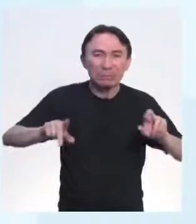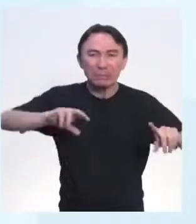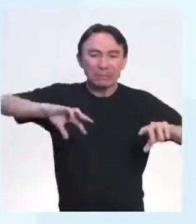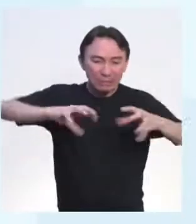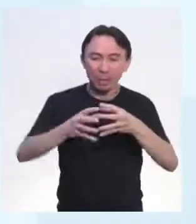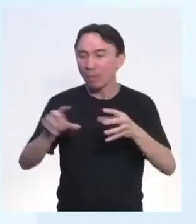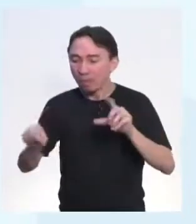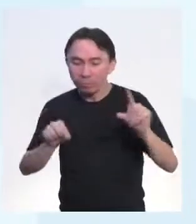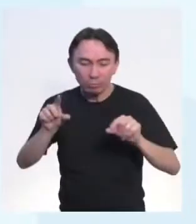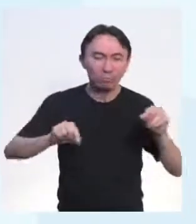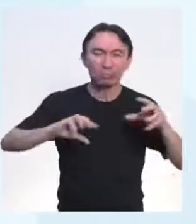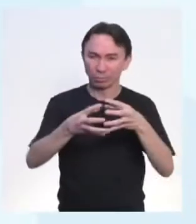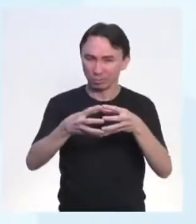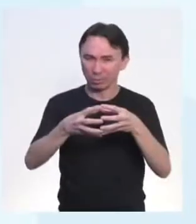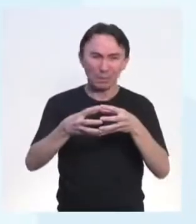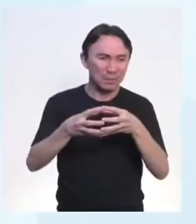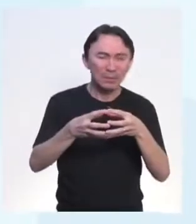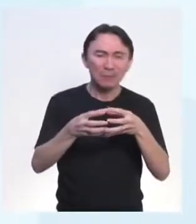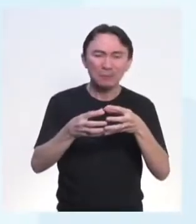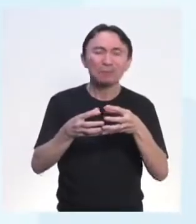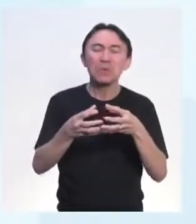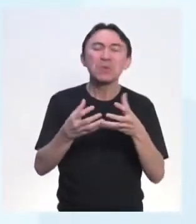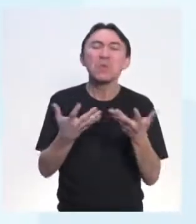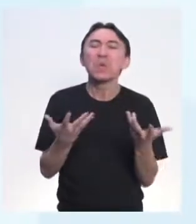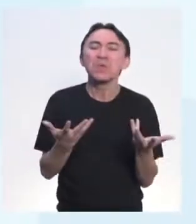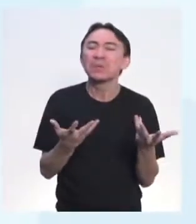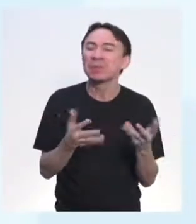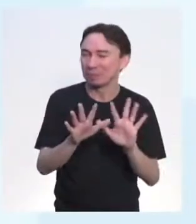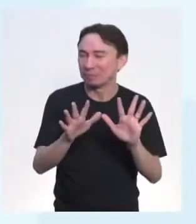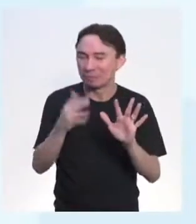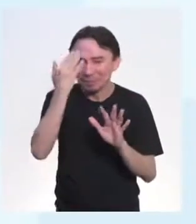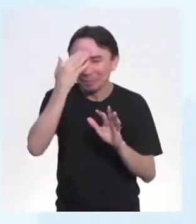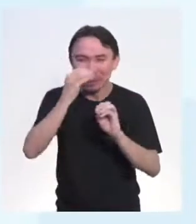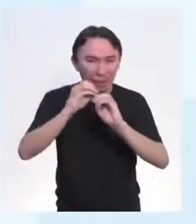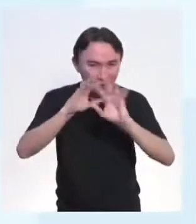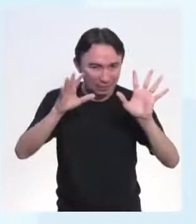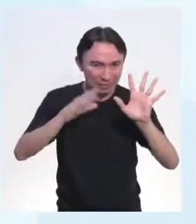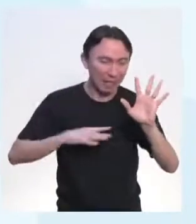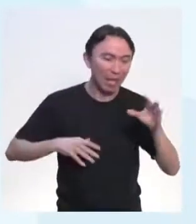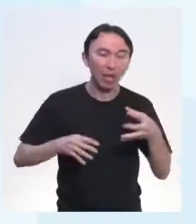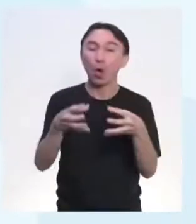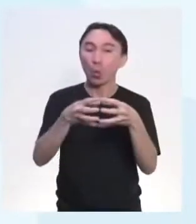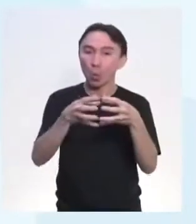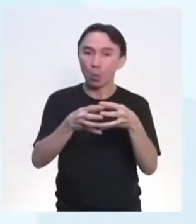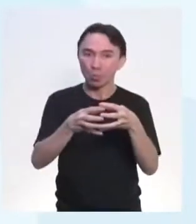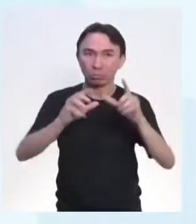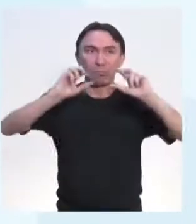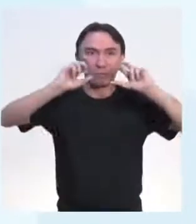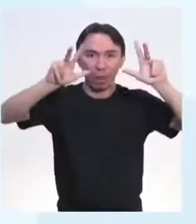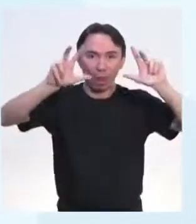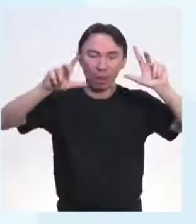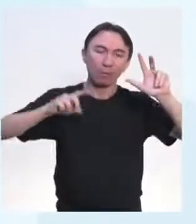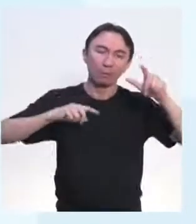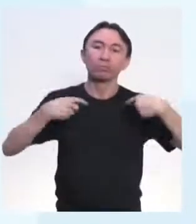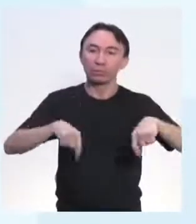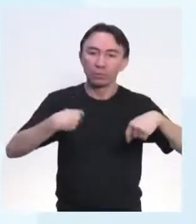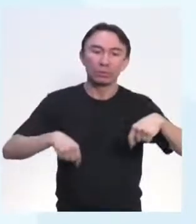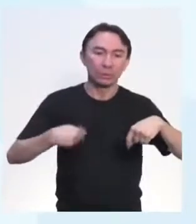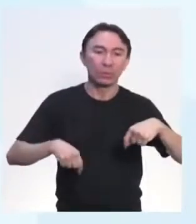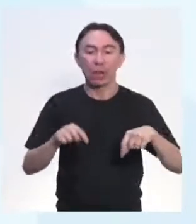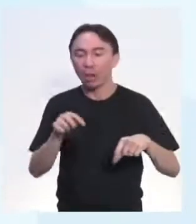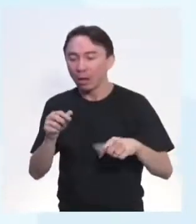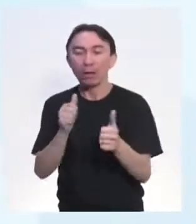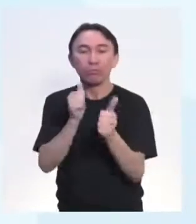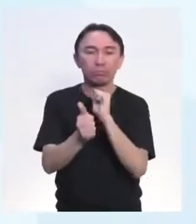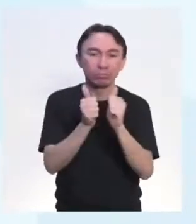que nós temos que entender. O time de vôlei tem 6 jogadores. Então, nós vamos utilizar jogadores